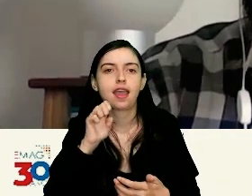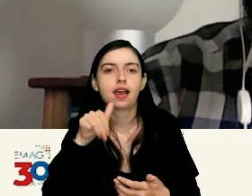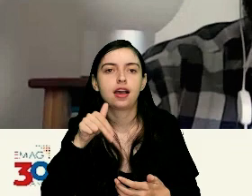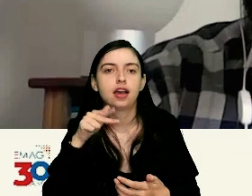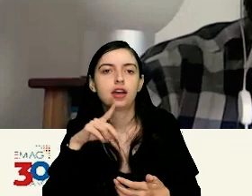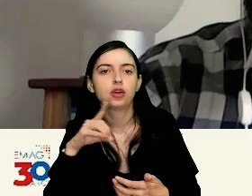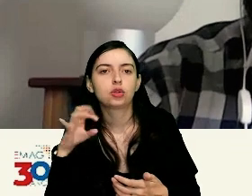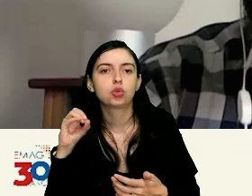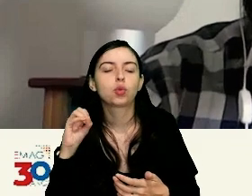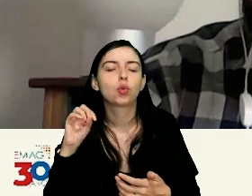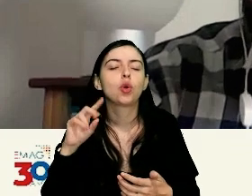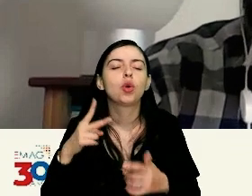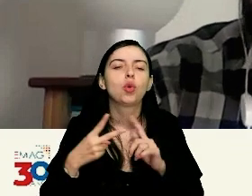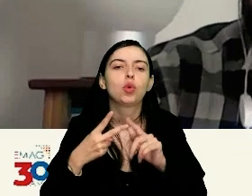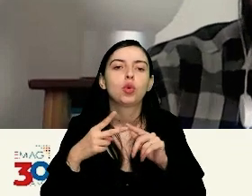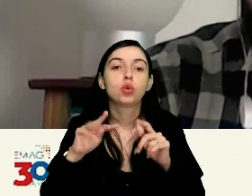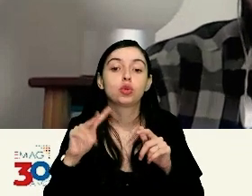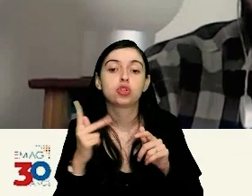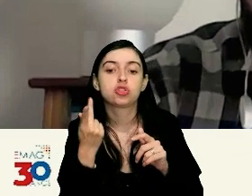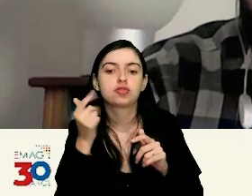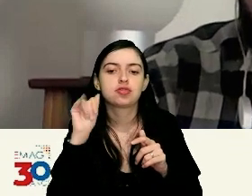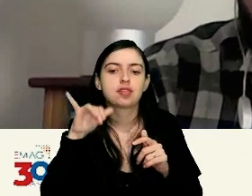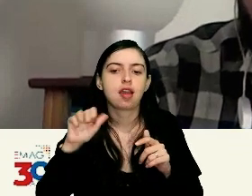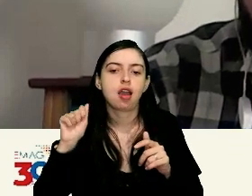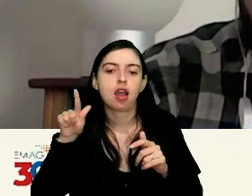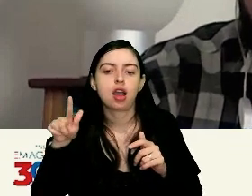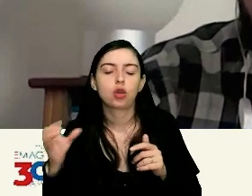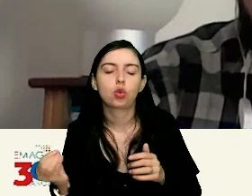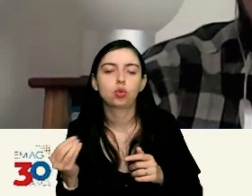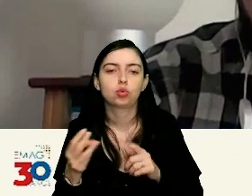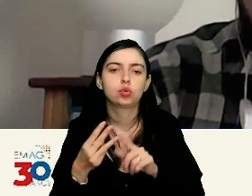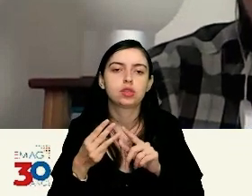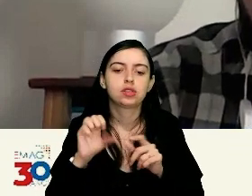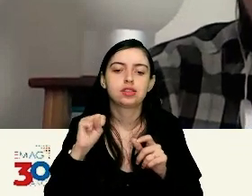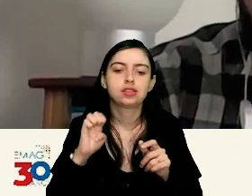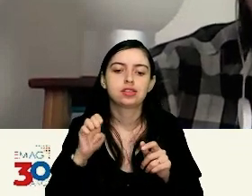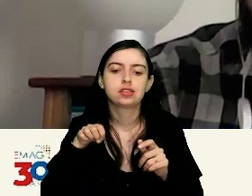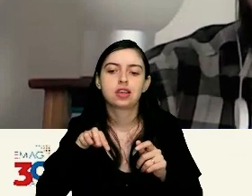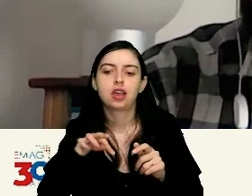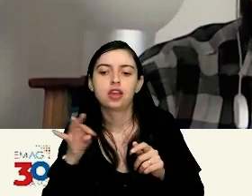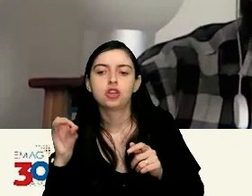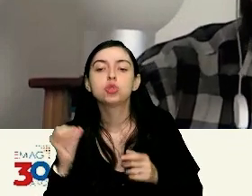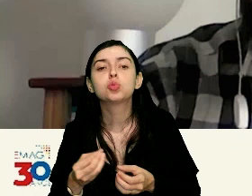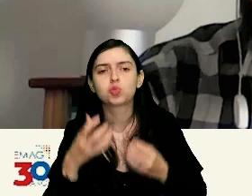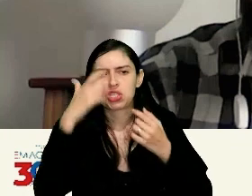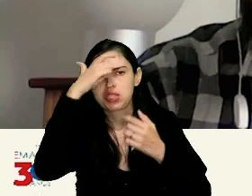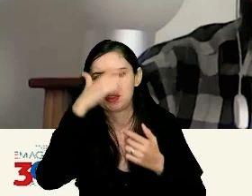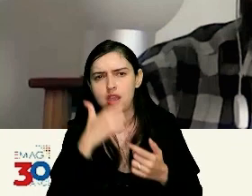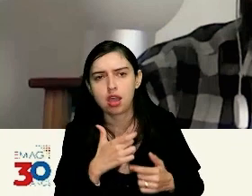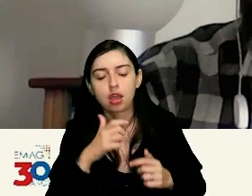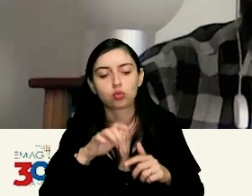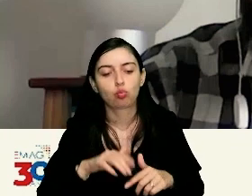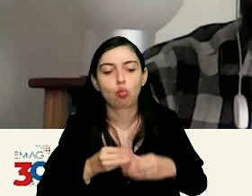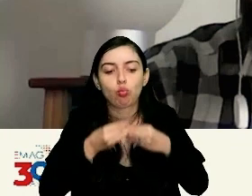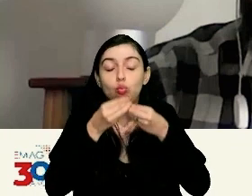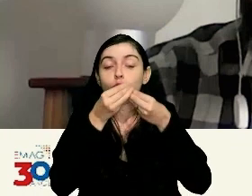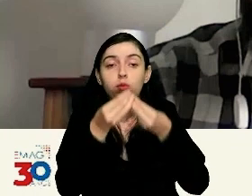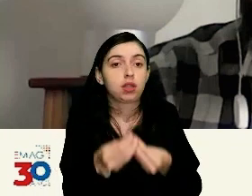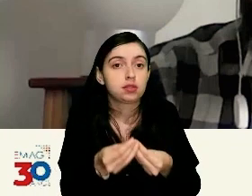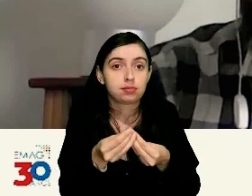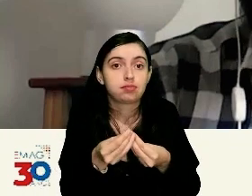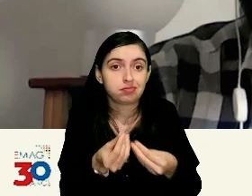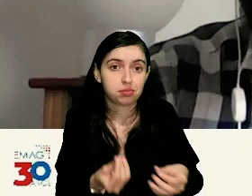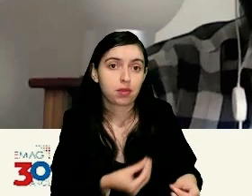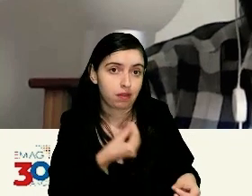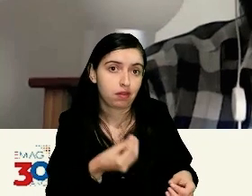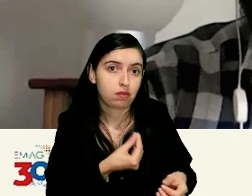gente sente que as pessoas, né, assim, o quanto inteiros vocês estavam aqui nesse momento e o quanto deram de si mesmo para